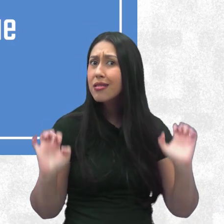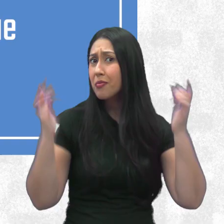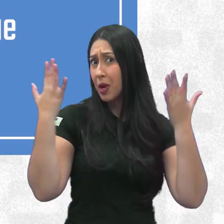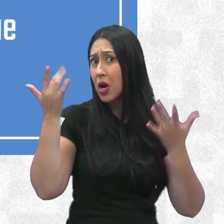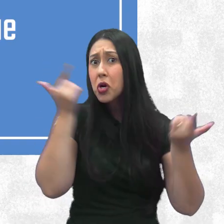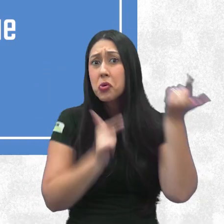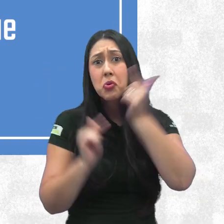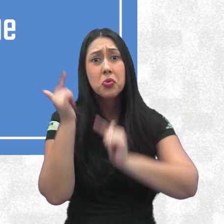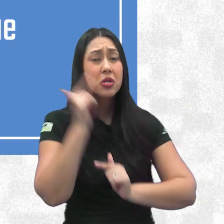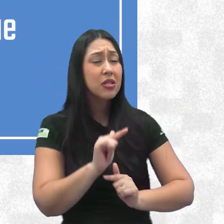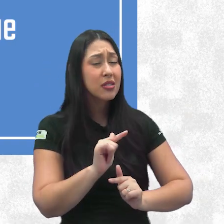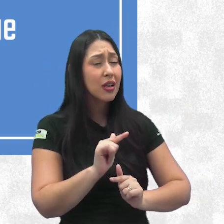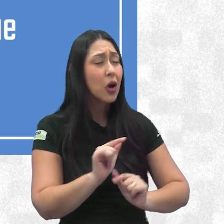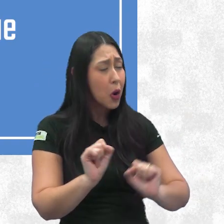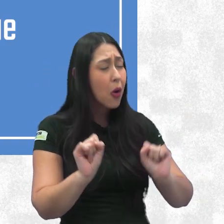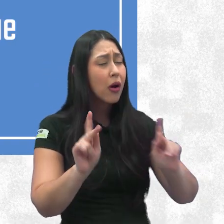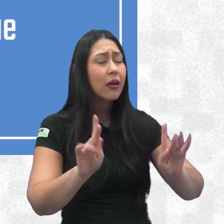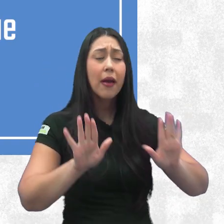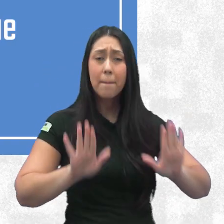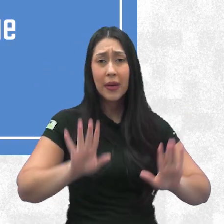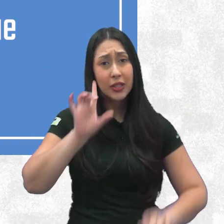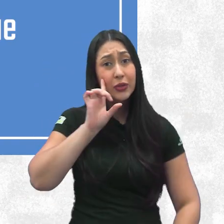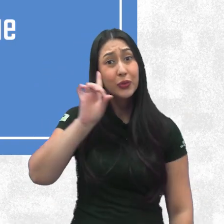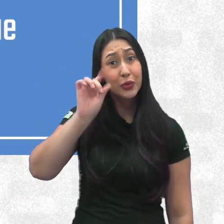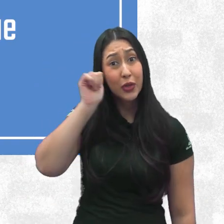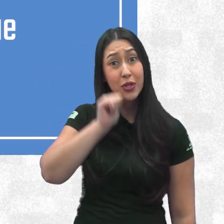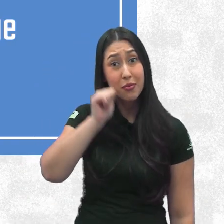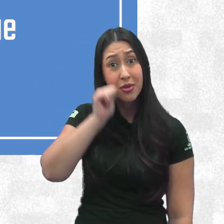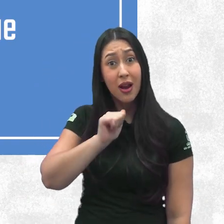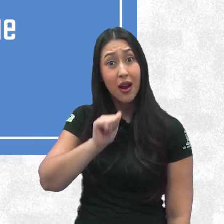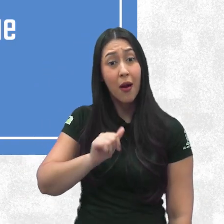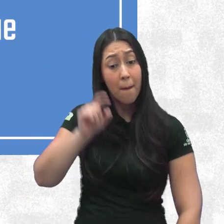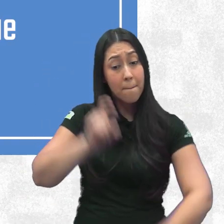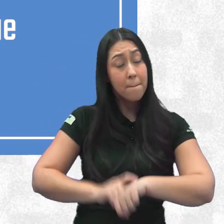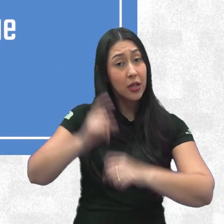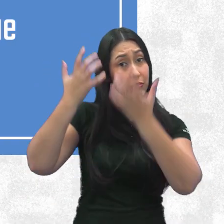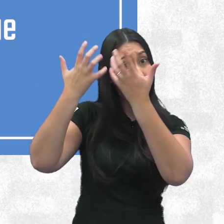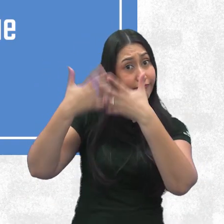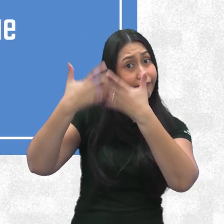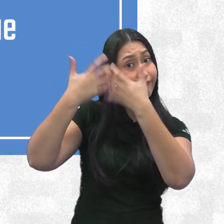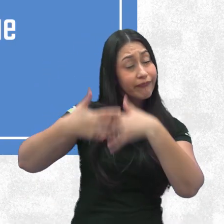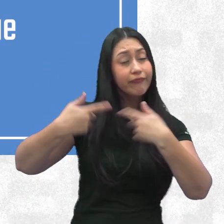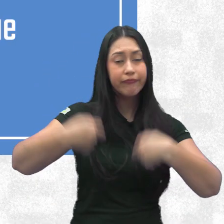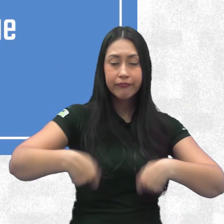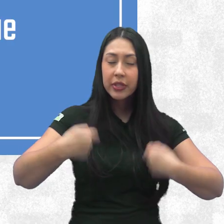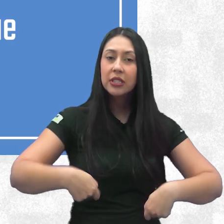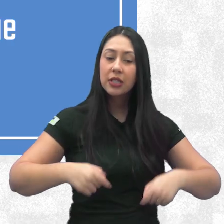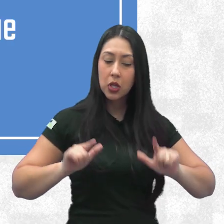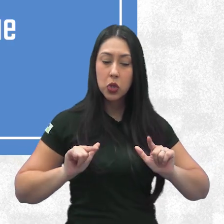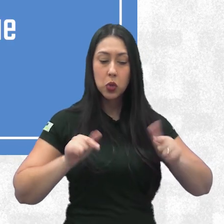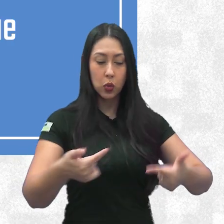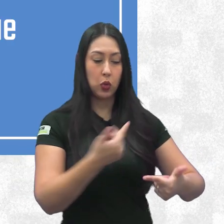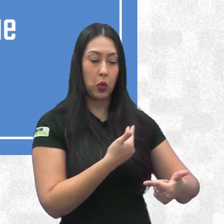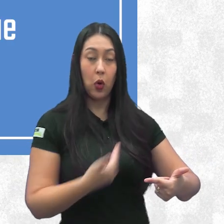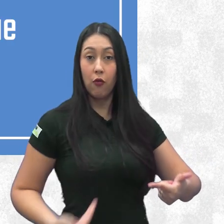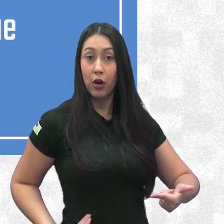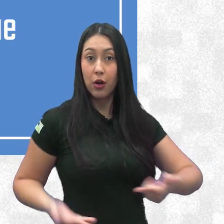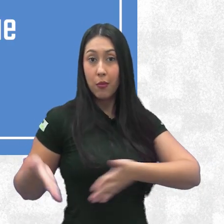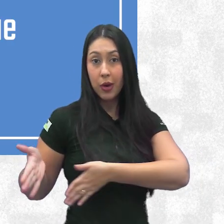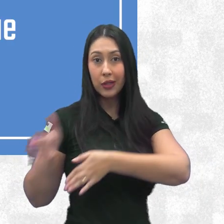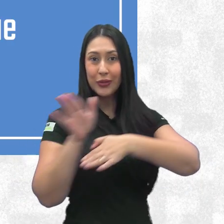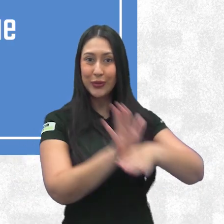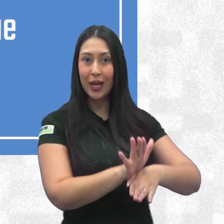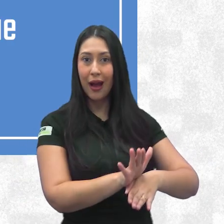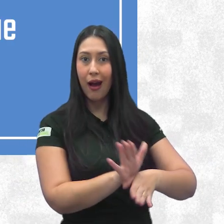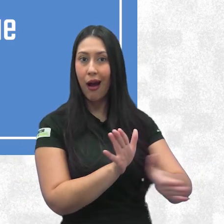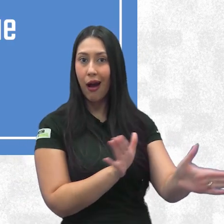de celebrar conquistas, o Dia Internacional da Mulher também é um momento de reflexão sobre a necessidade de políticas públicas